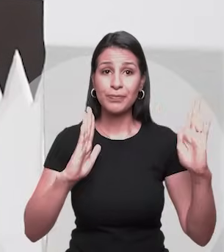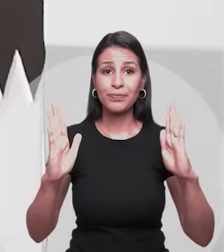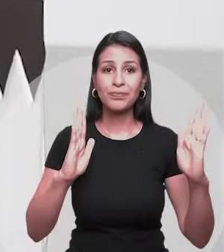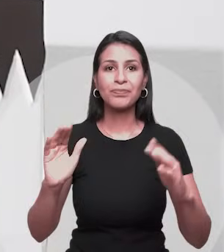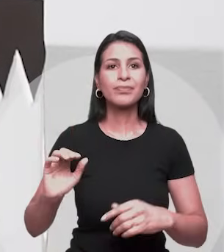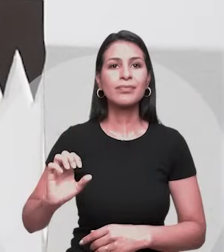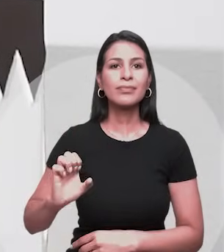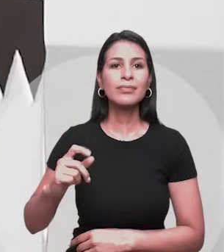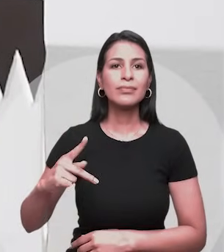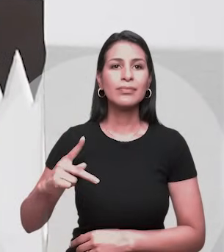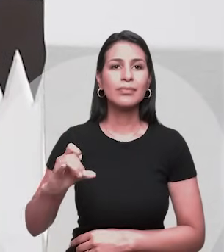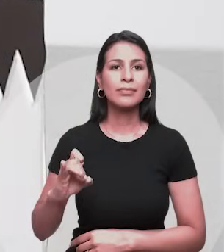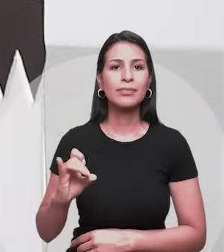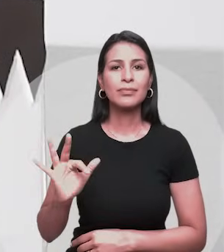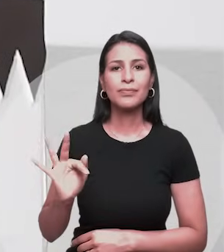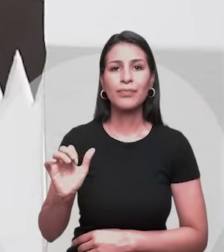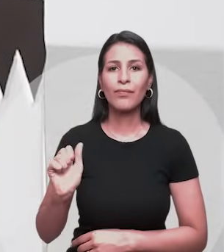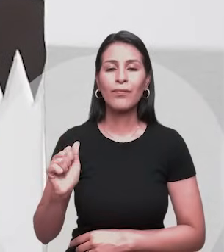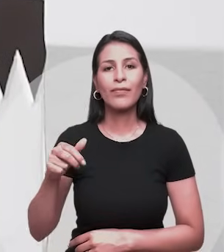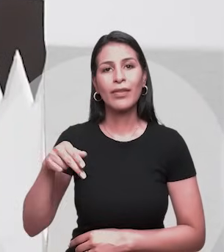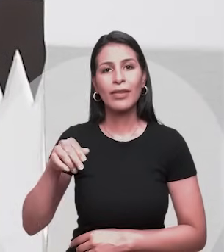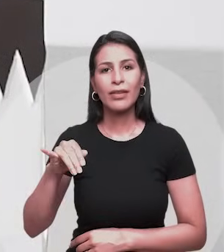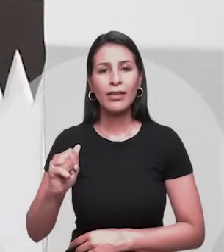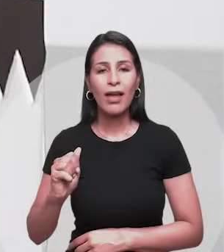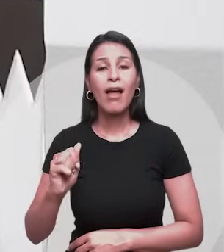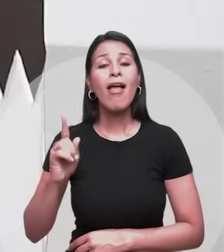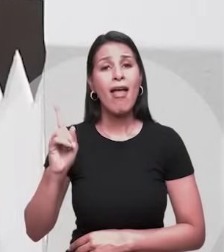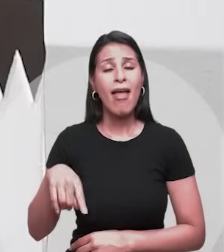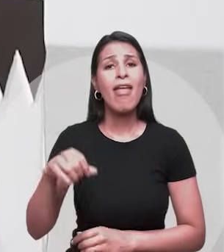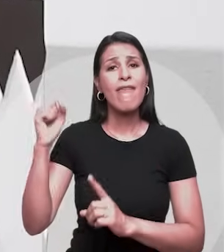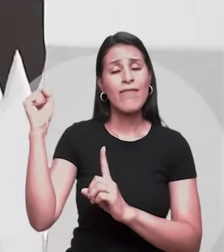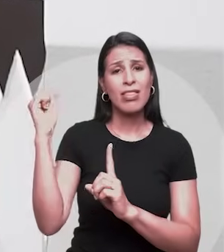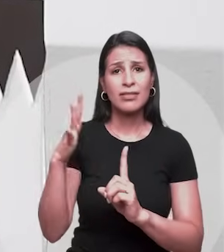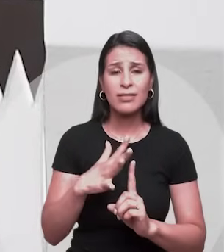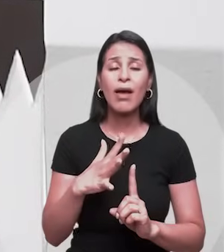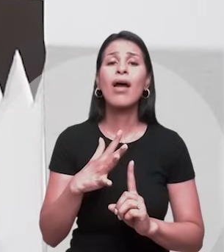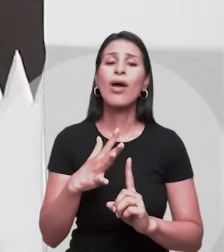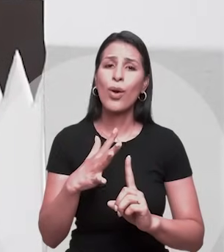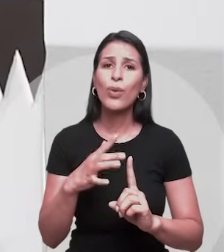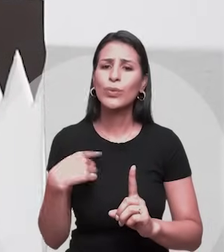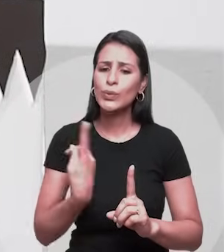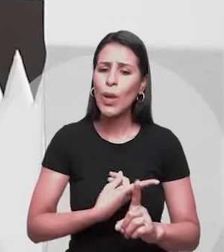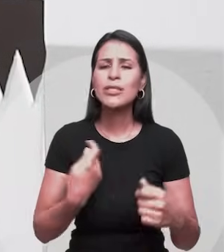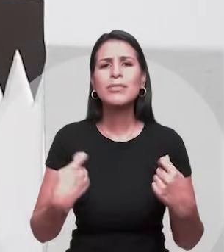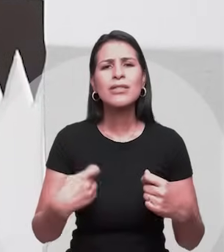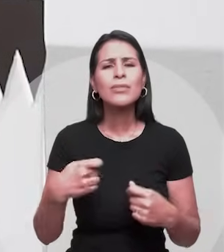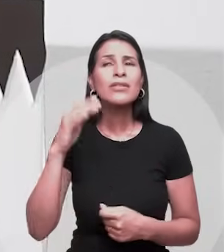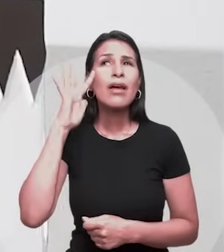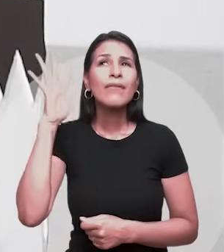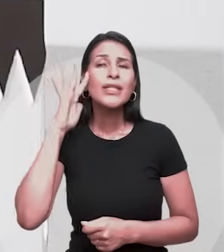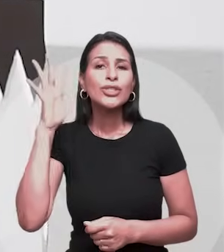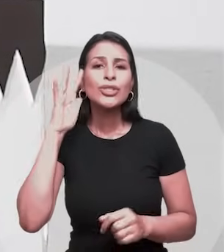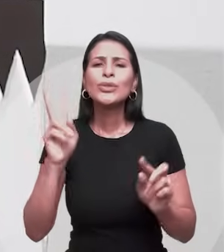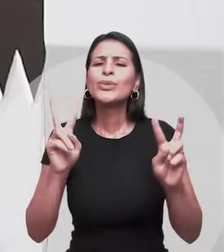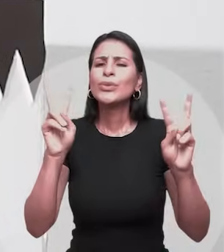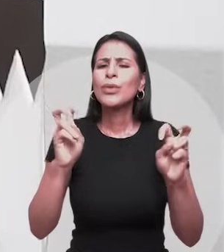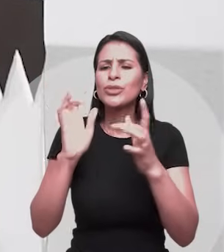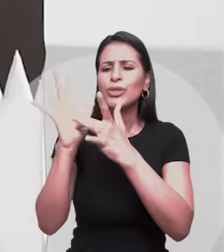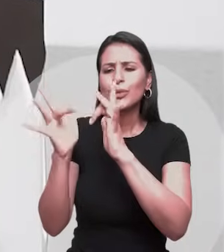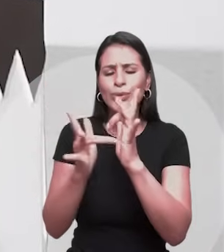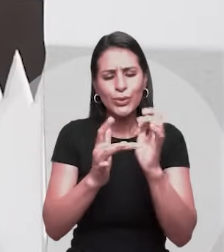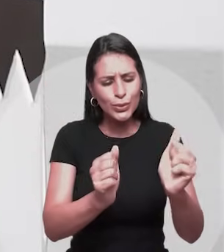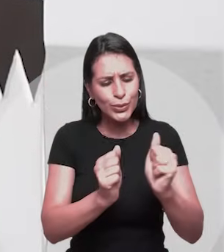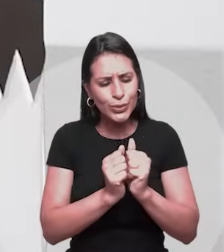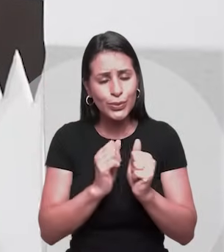de revelação, é tempo de refletirmos também sobre a presença de Cristo em nossa vida.